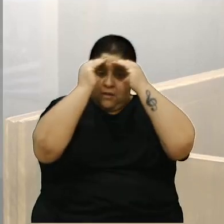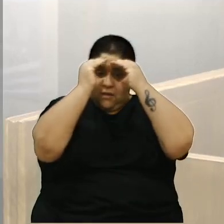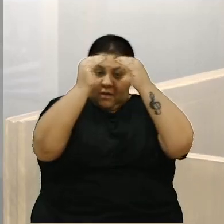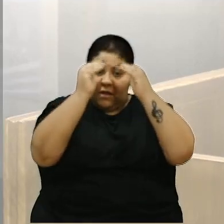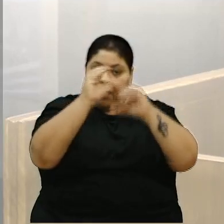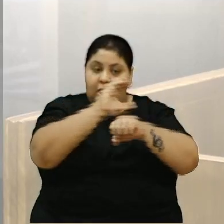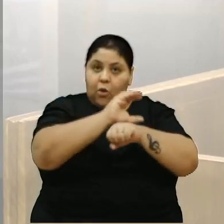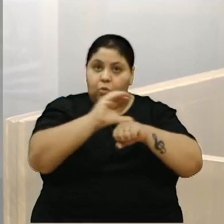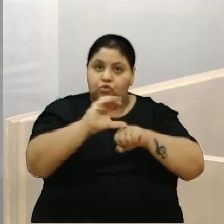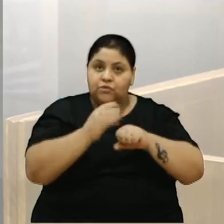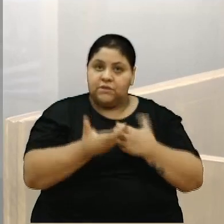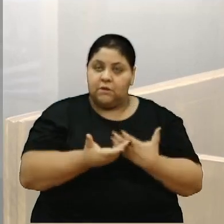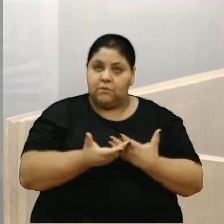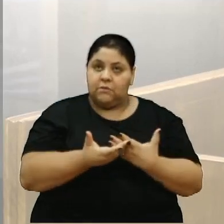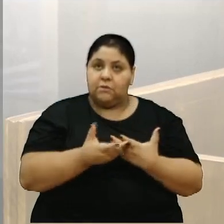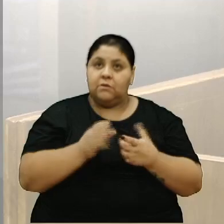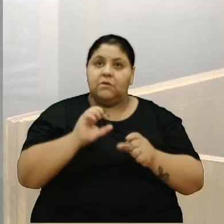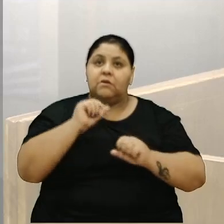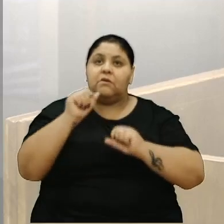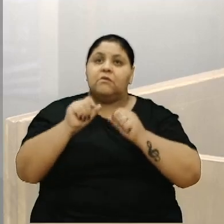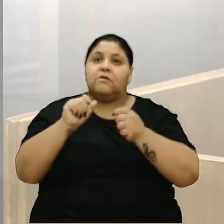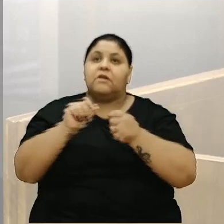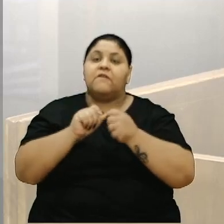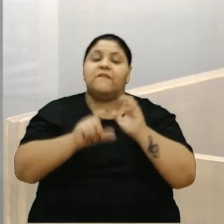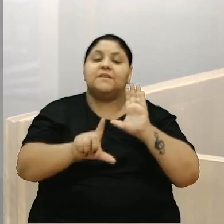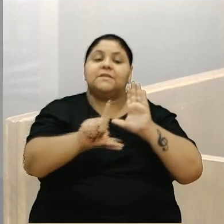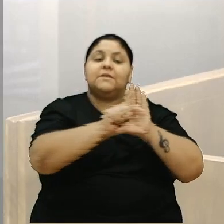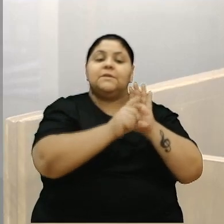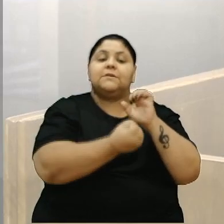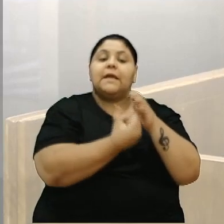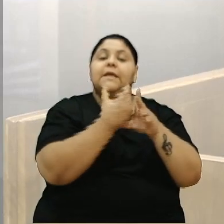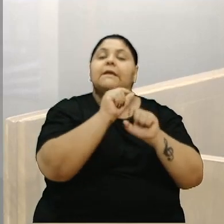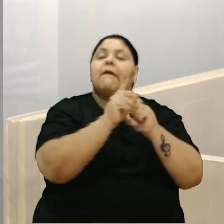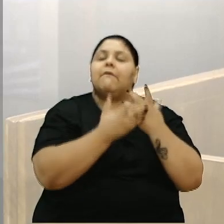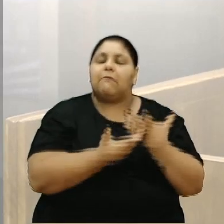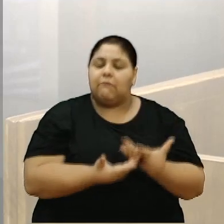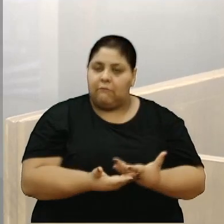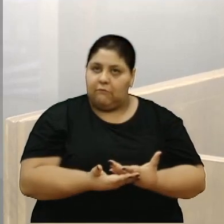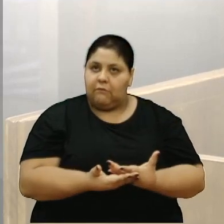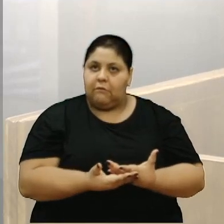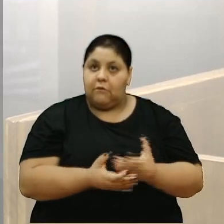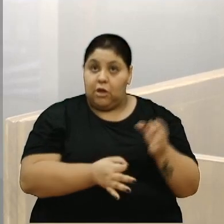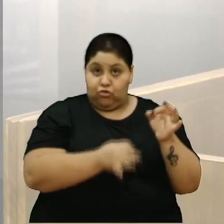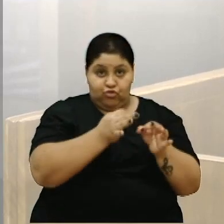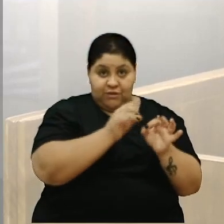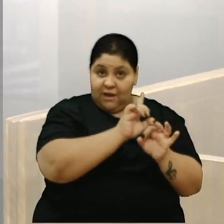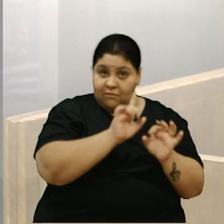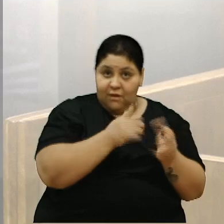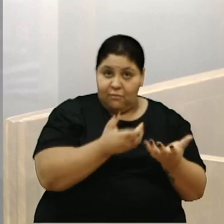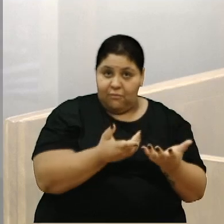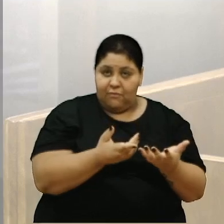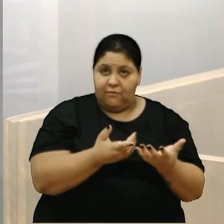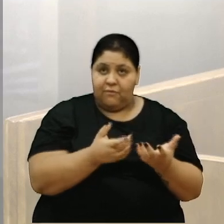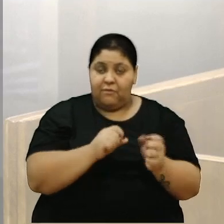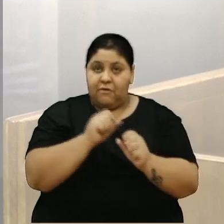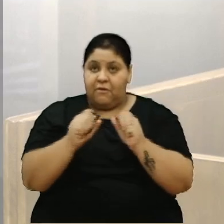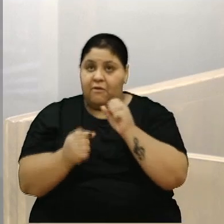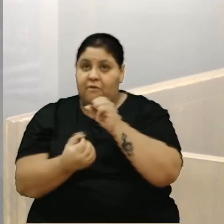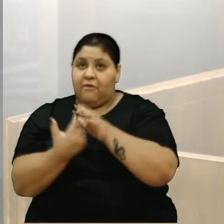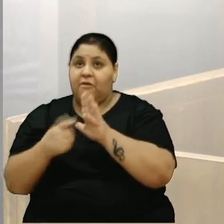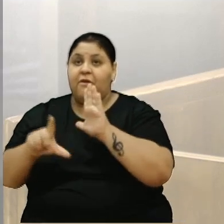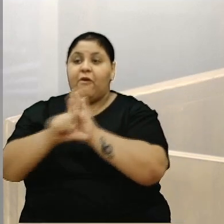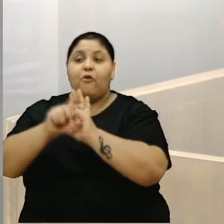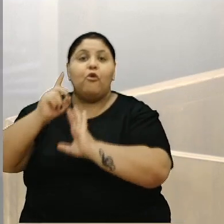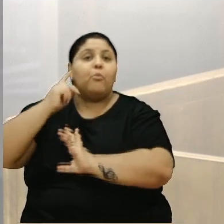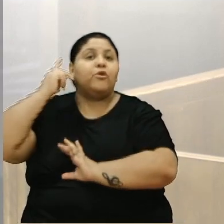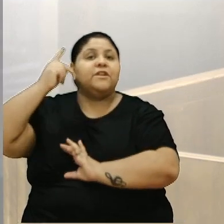Constituição. Quem é que faz as leis? É o judiciário? Não. Quem faz as leis são os